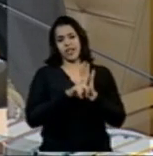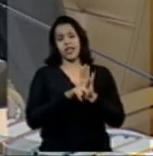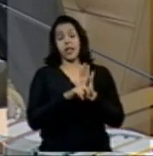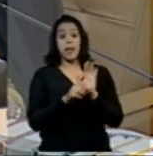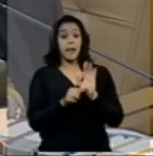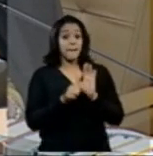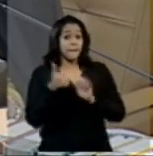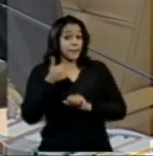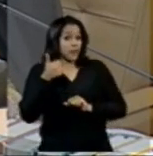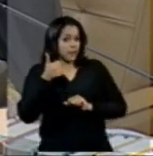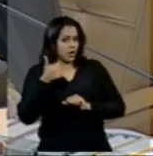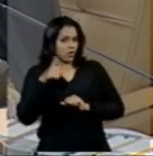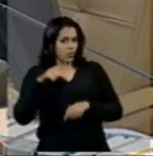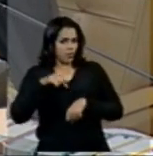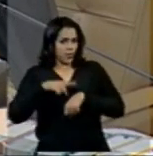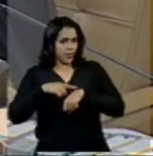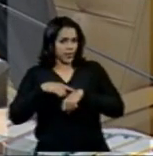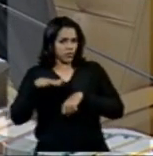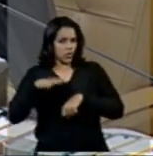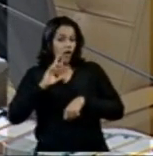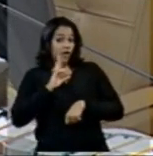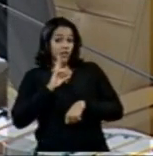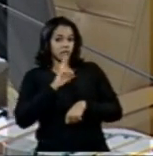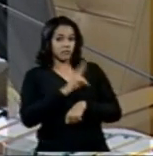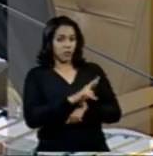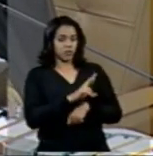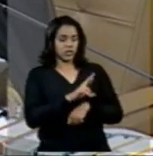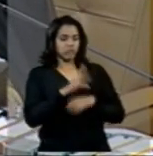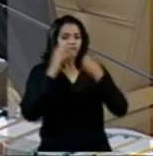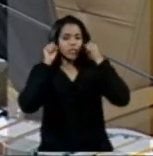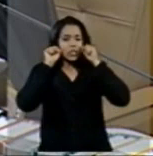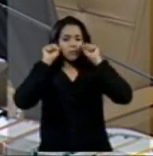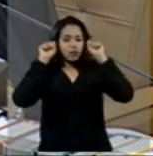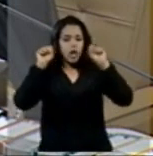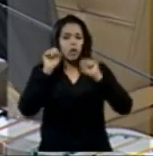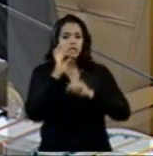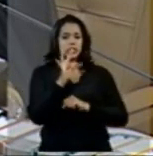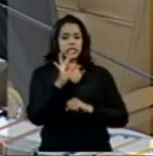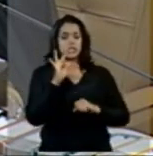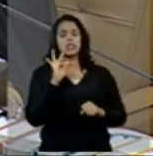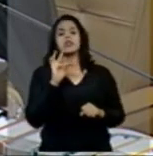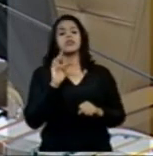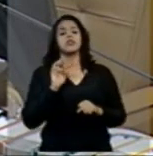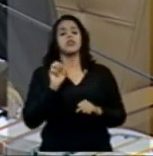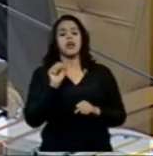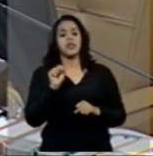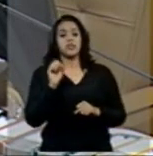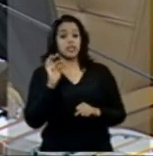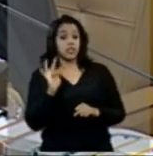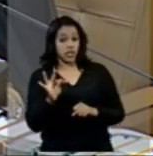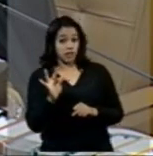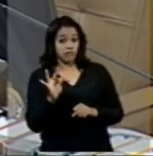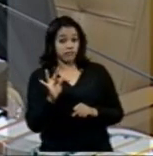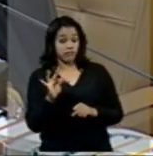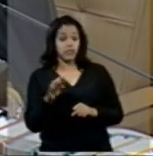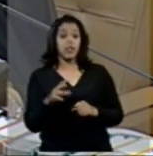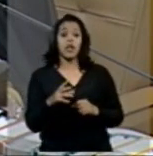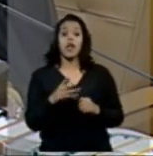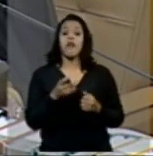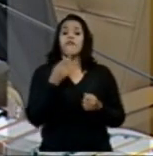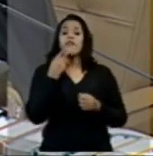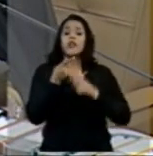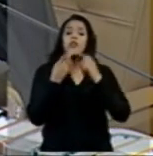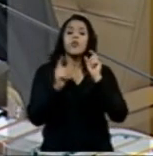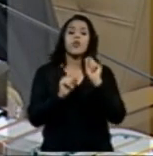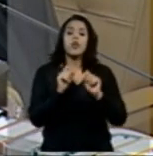primeiro momento, a resposta do Tribunal Superior do Trabalho foi, por iniciativa do ministro Marco Aurélio como proponente, a edição